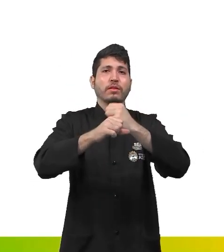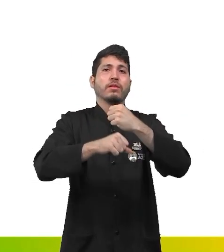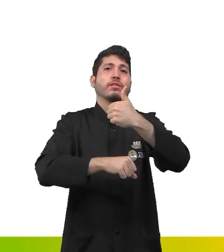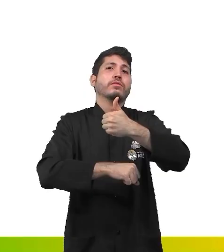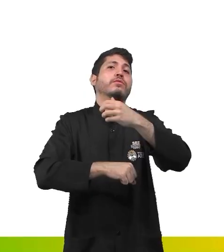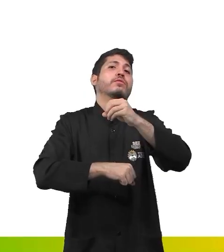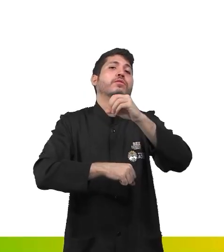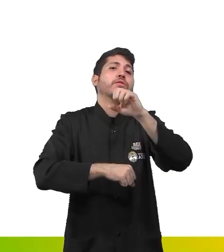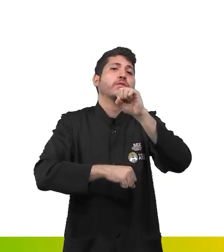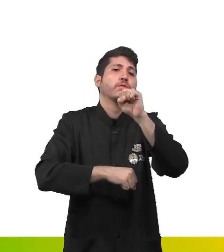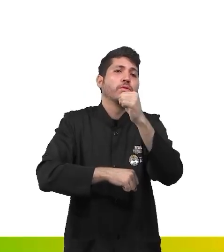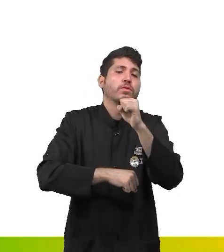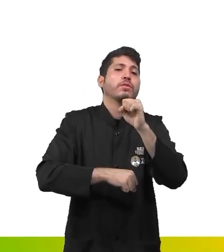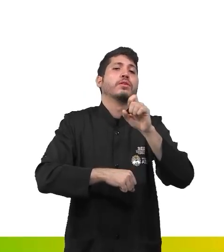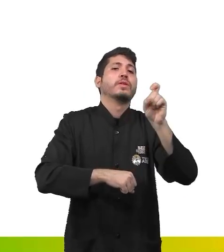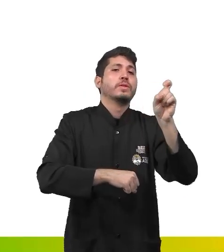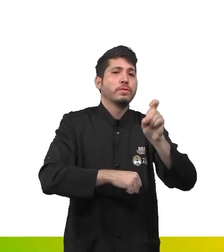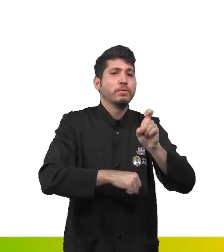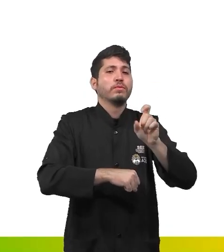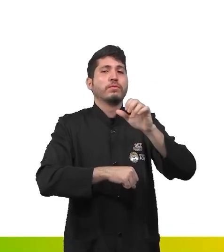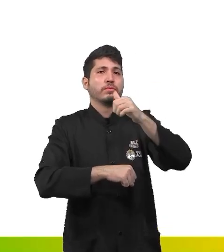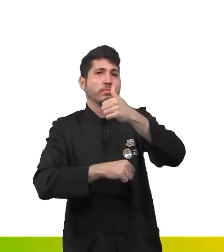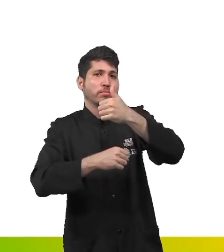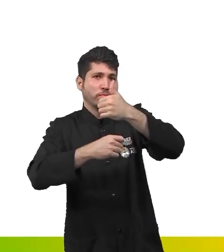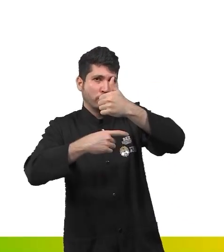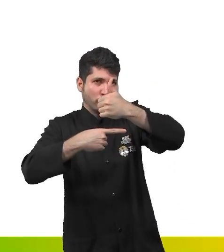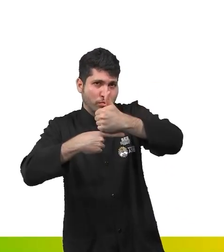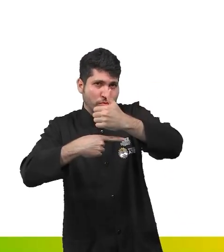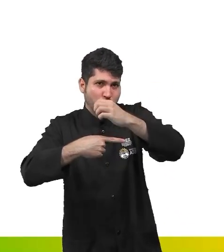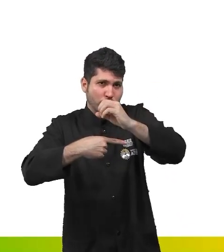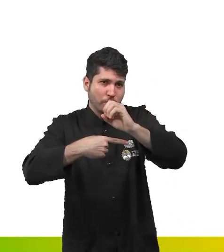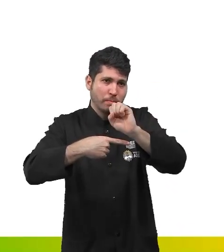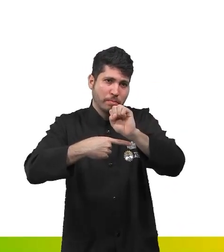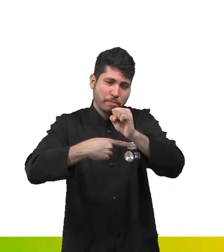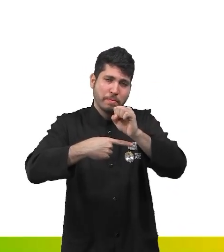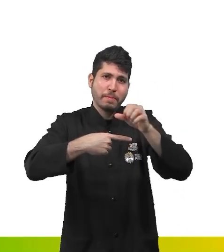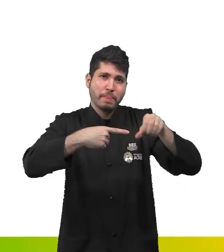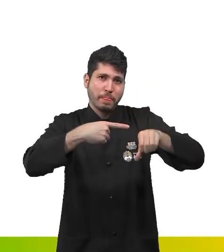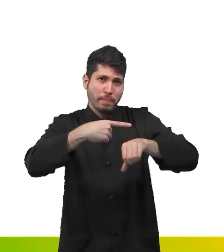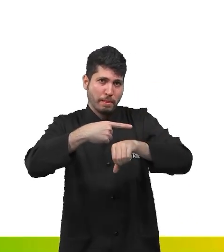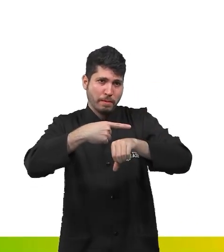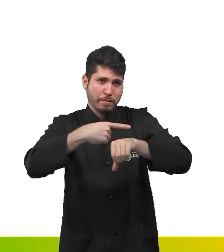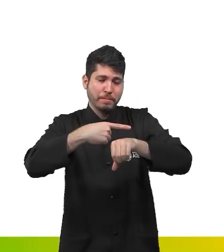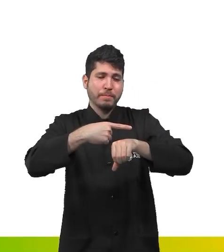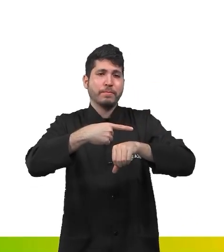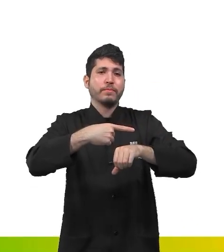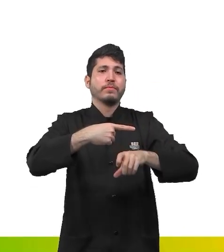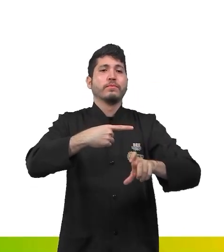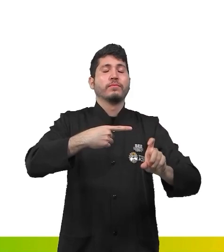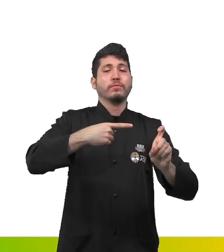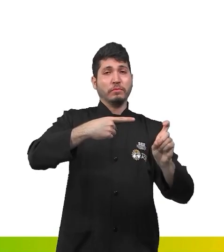ser 108 dividido para 9, que é